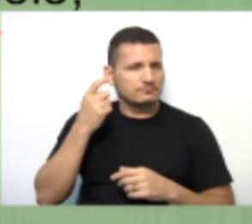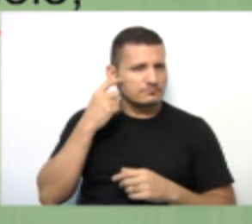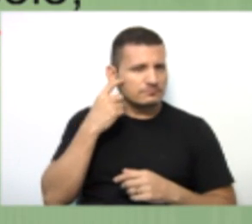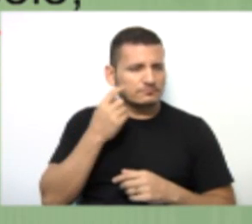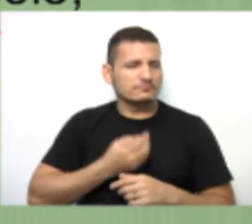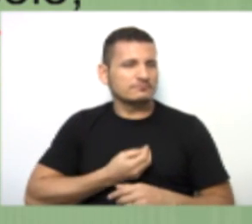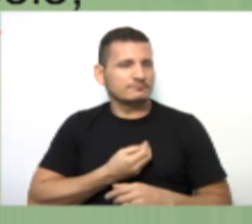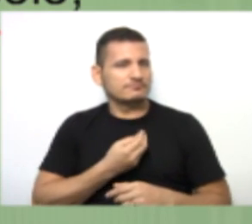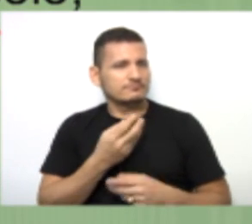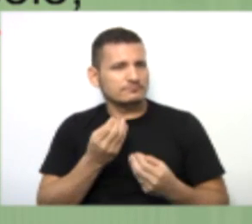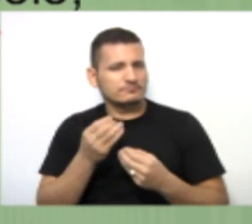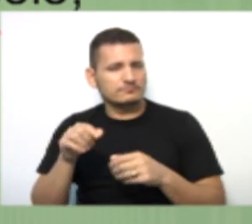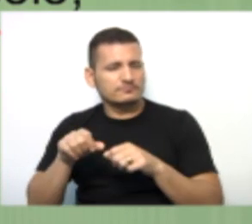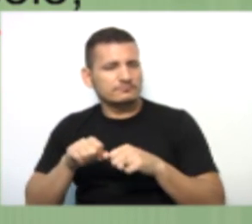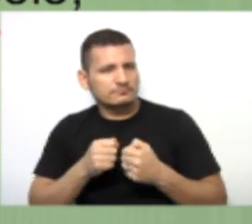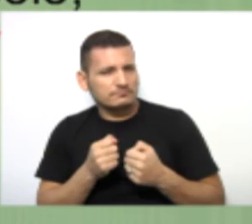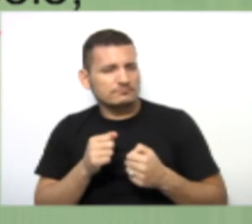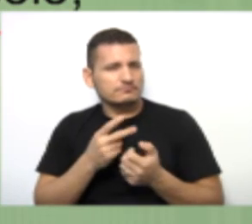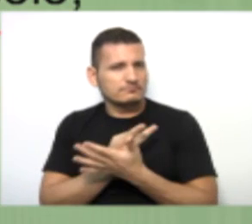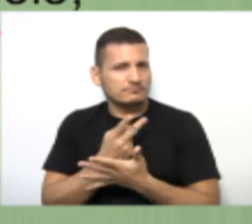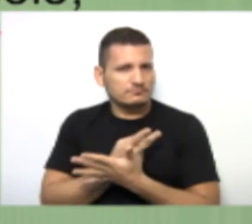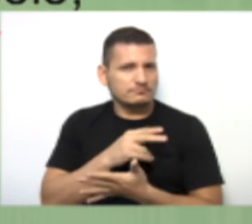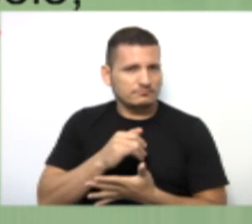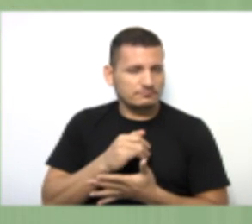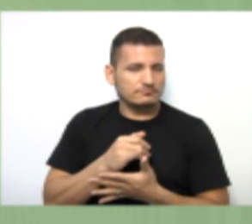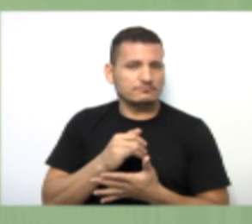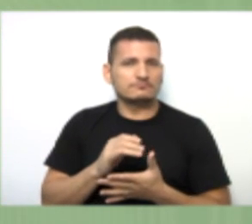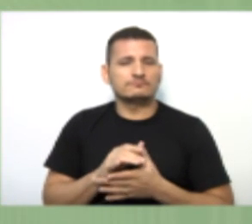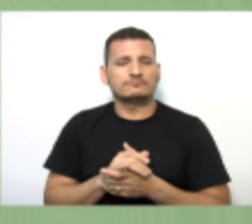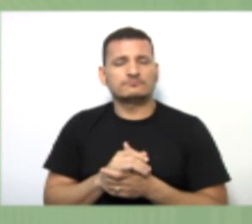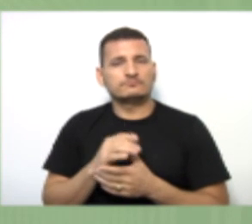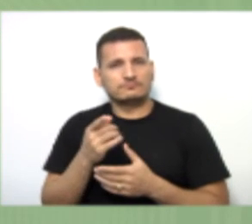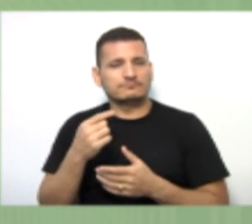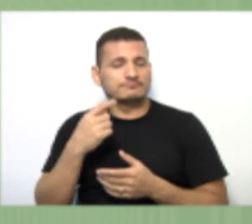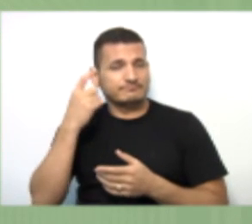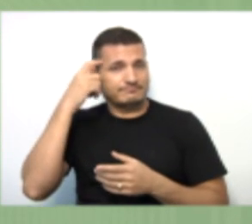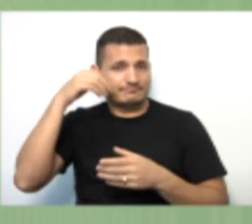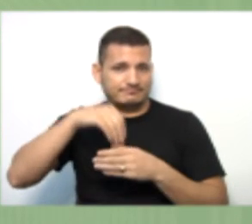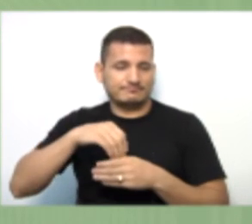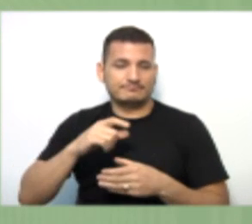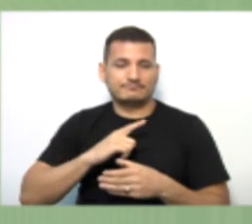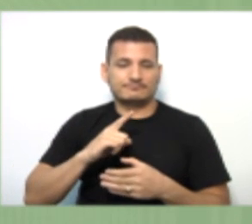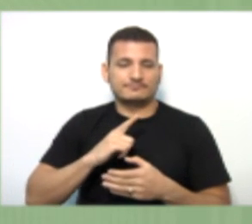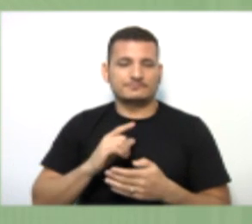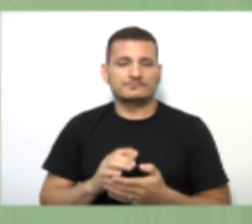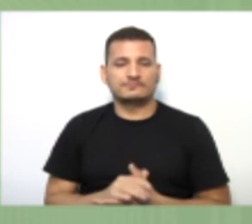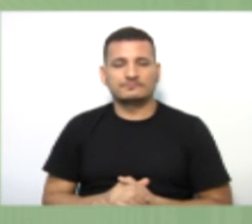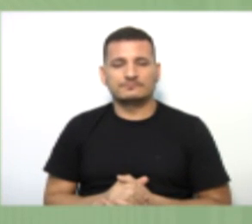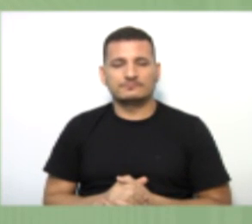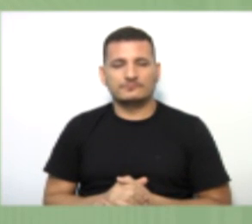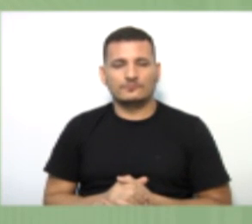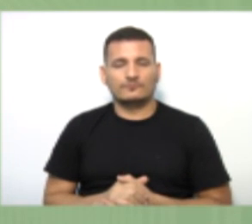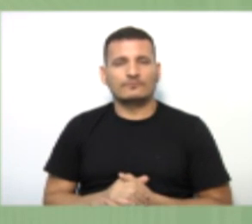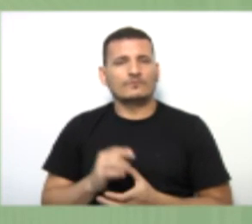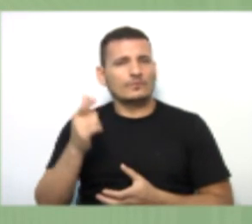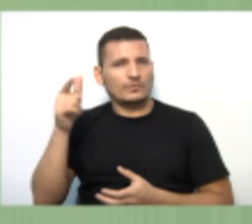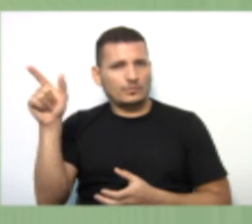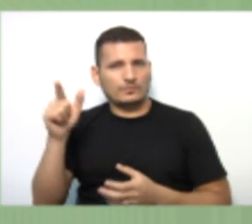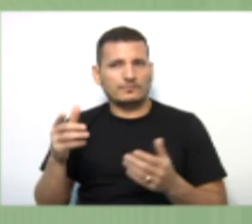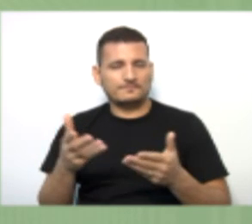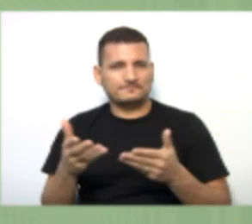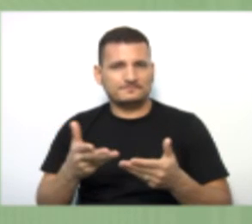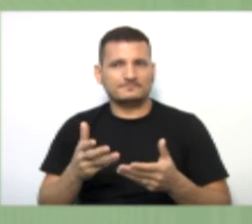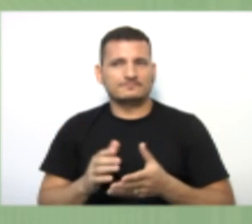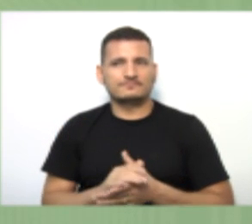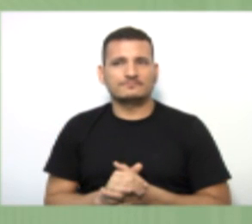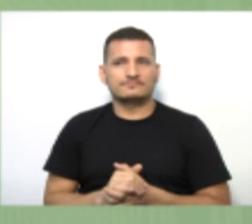real, eu falo, caramba, se eu quebrar um protocolo, vai dar algo errado. Então, você tem isso na cabeça de vocês já. Outra situação legal